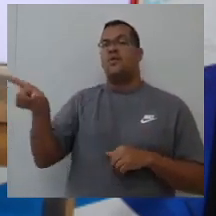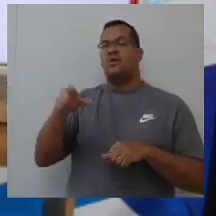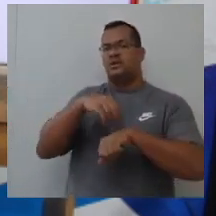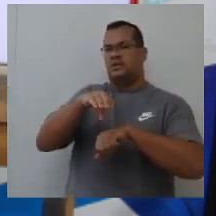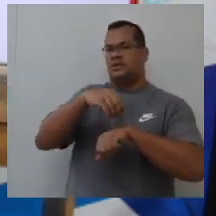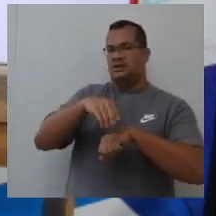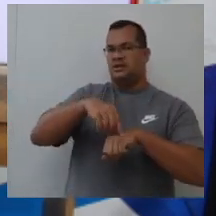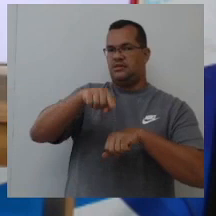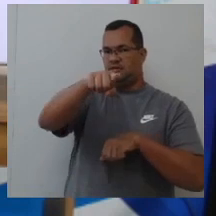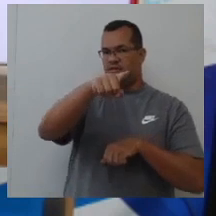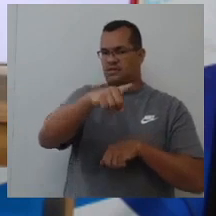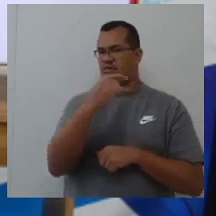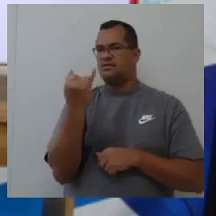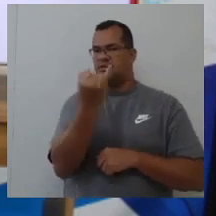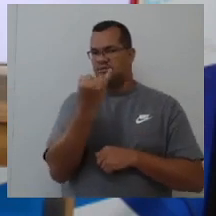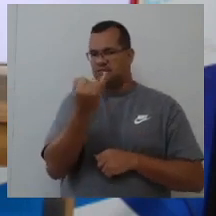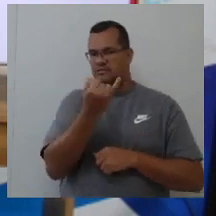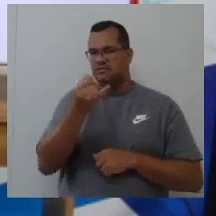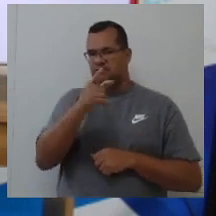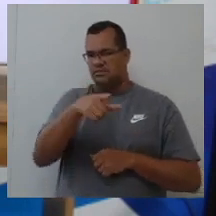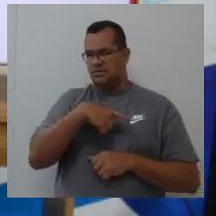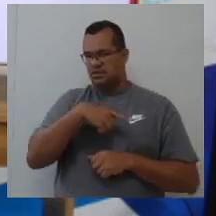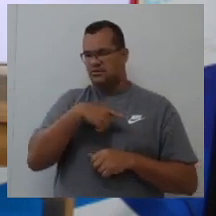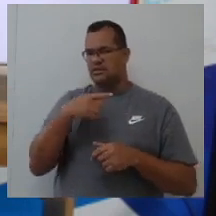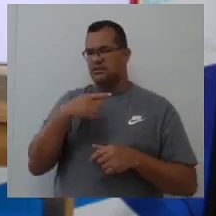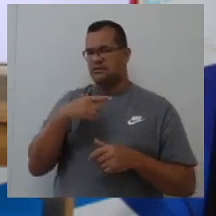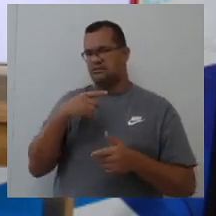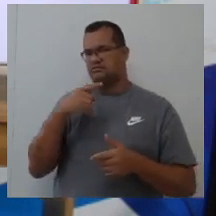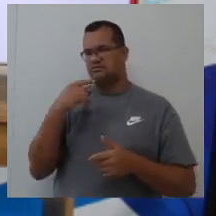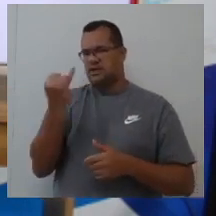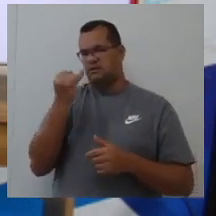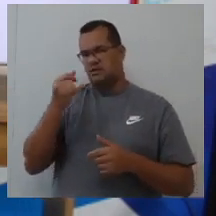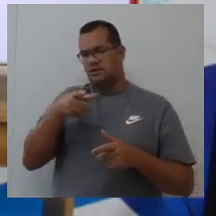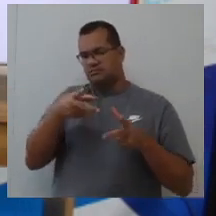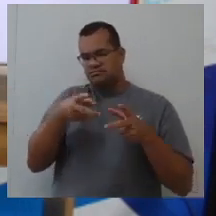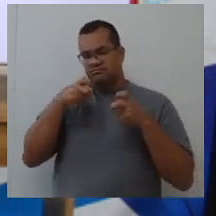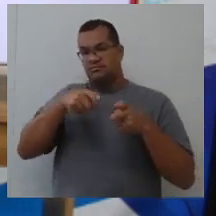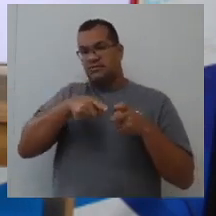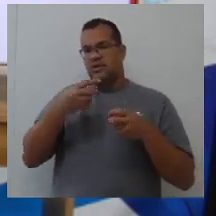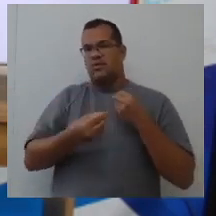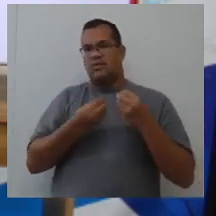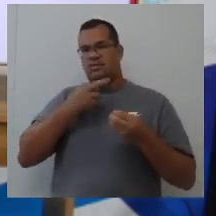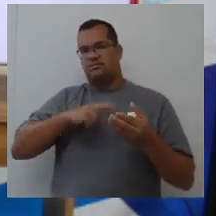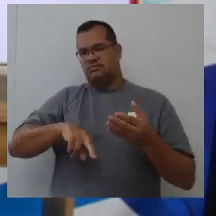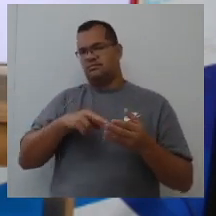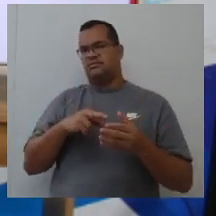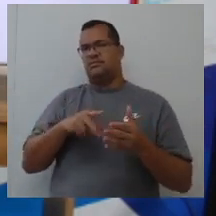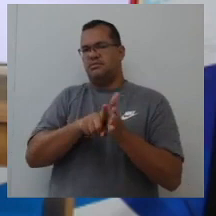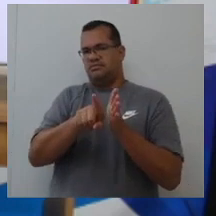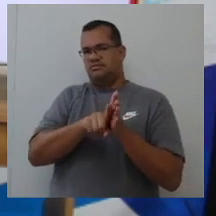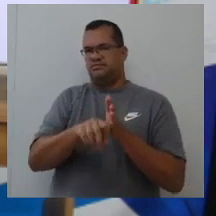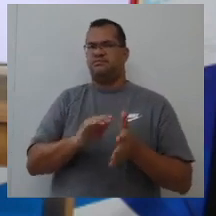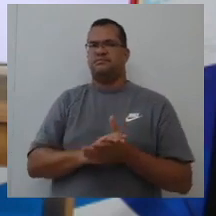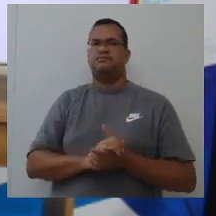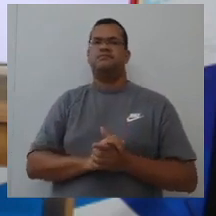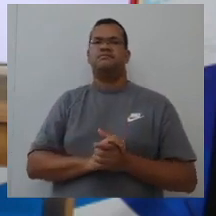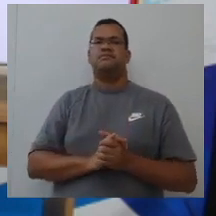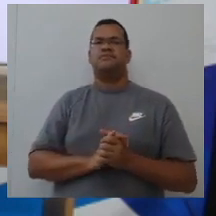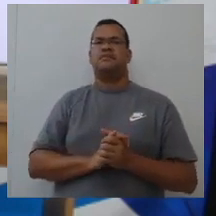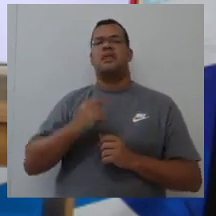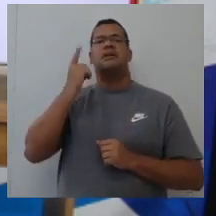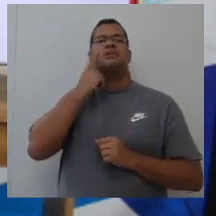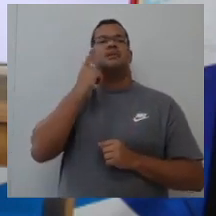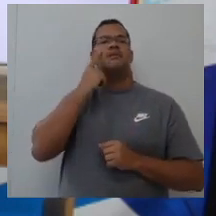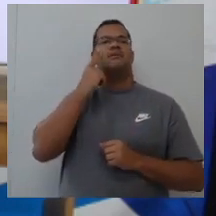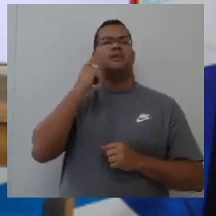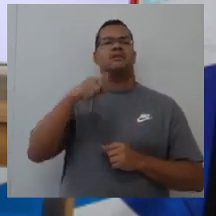você que vai ser importante numa questão que a gente vai resolver já já, tá bom? Então, vamos lá, veja. Tá vendo ali